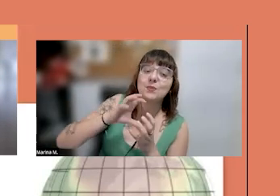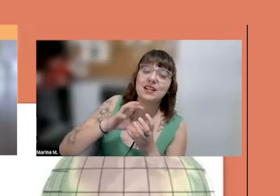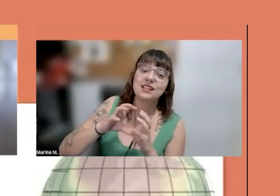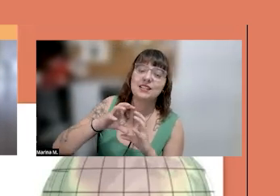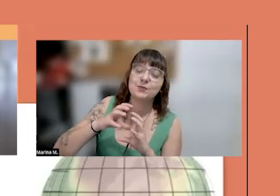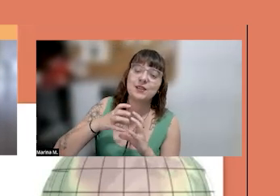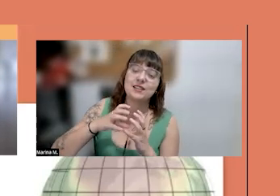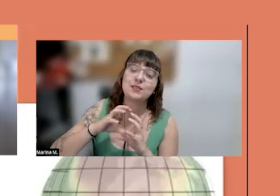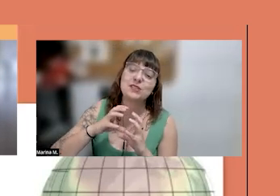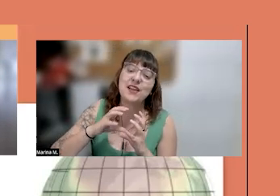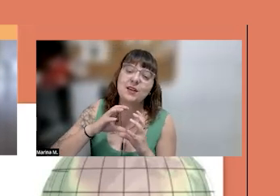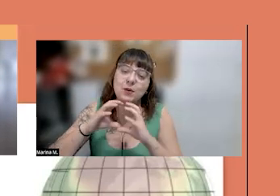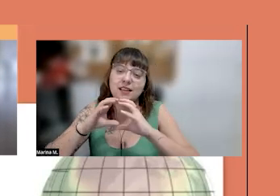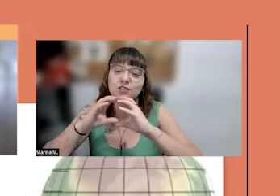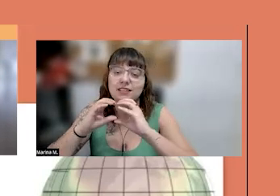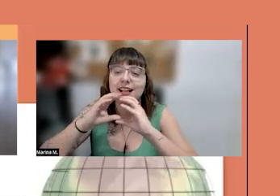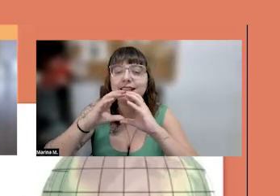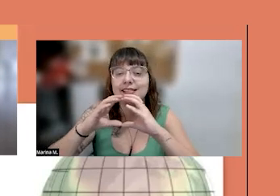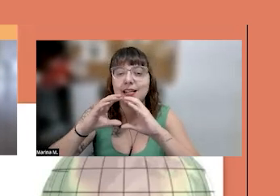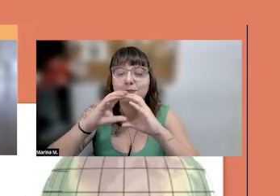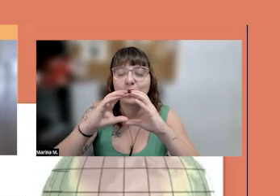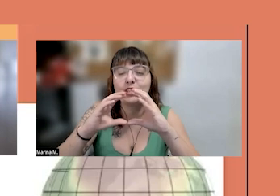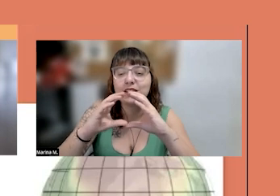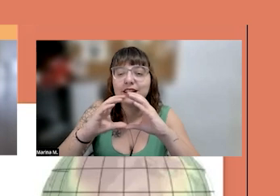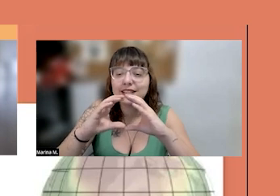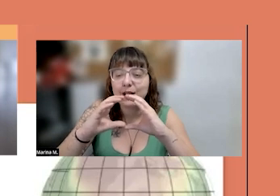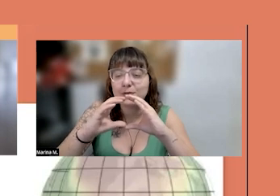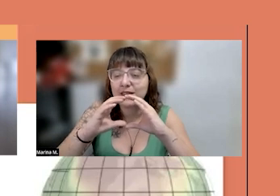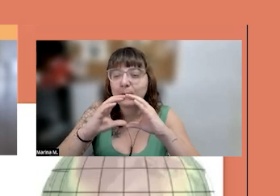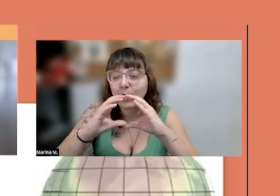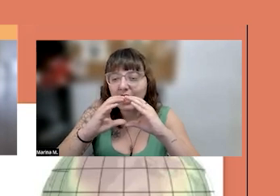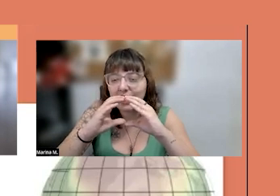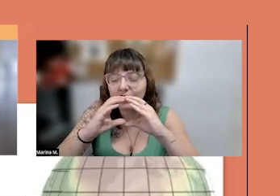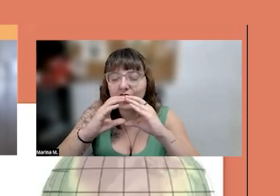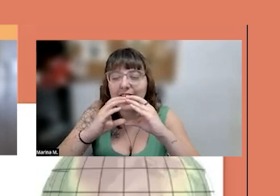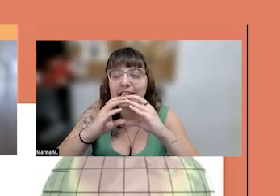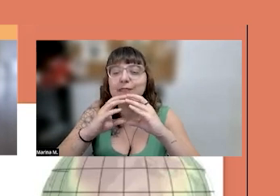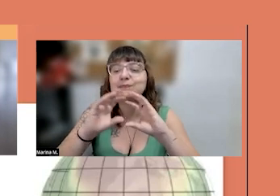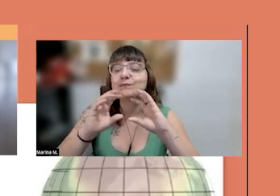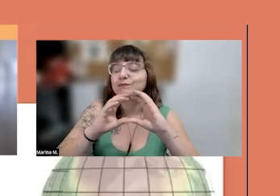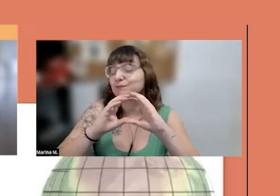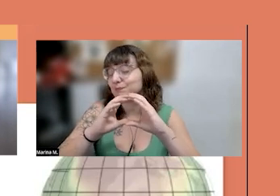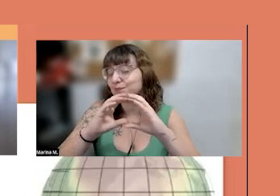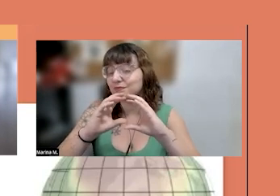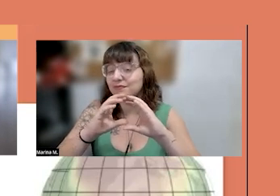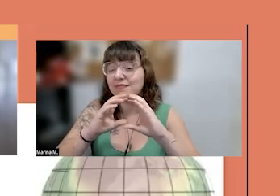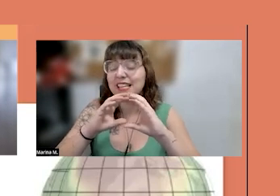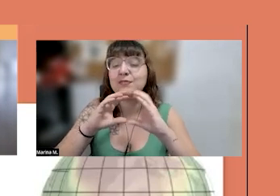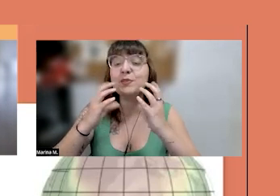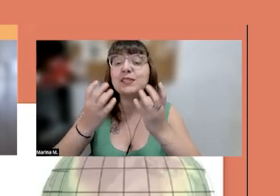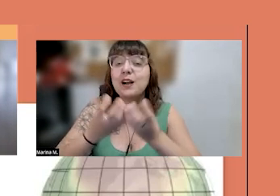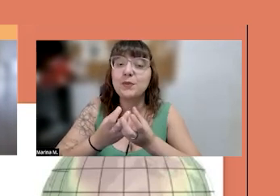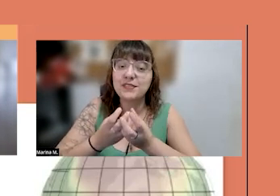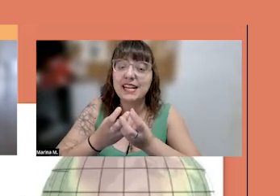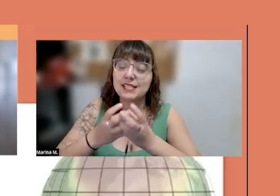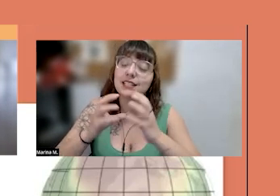parecer uma esfera um pouquinho achatada, né? Esse elipsoide. Então, é uma esfera um pouquinho achatada e